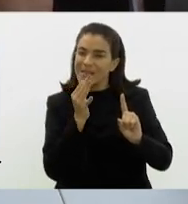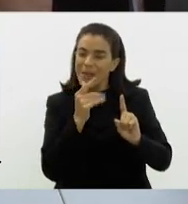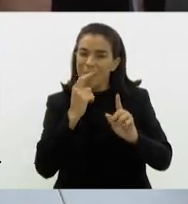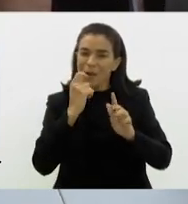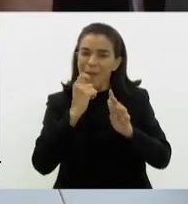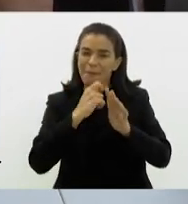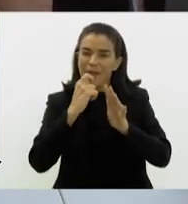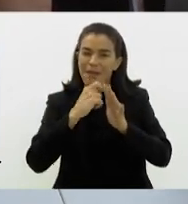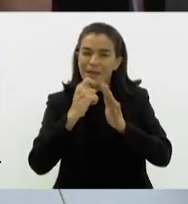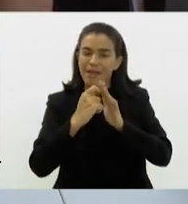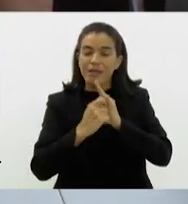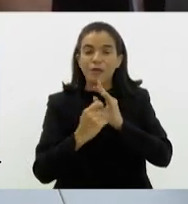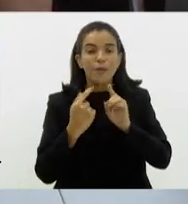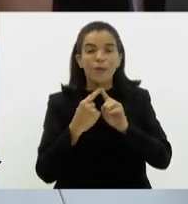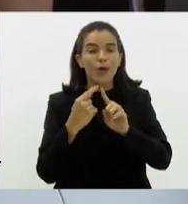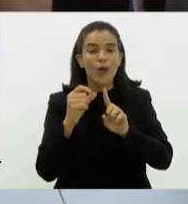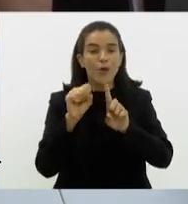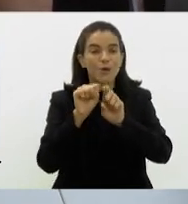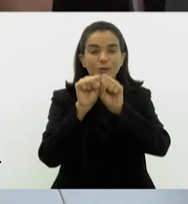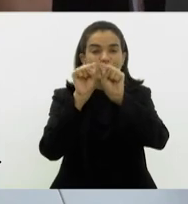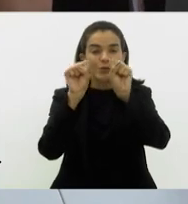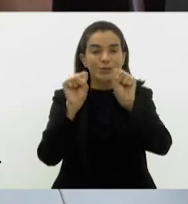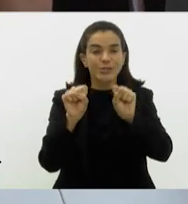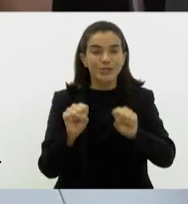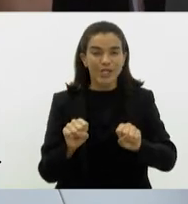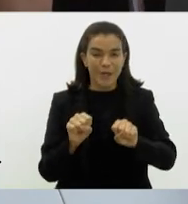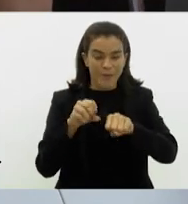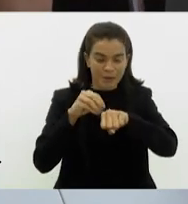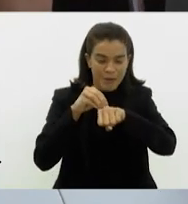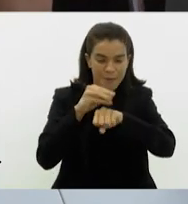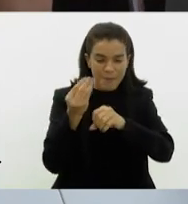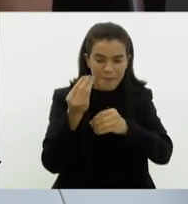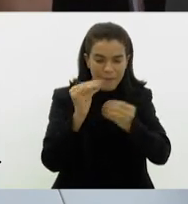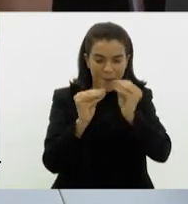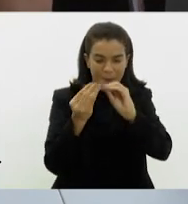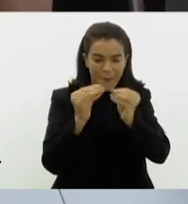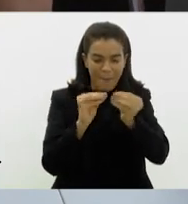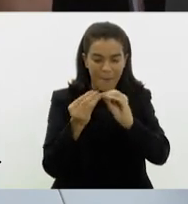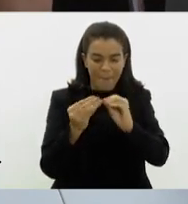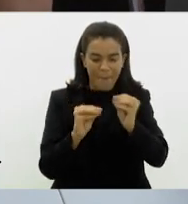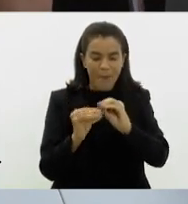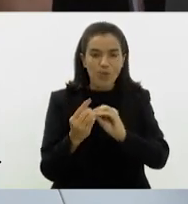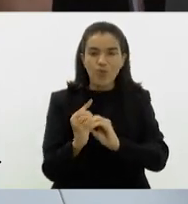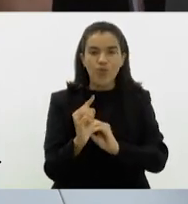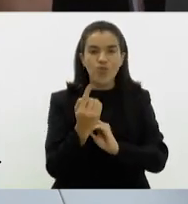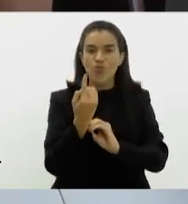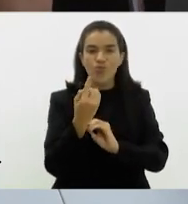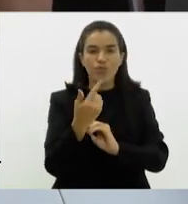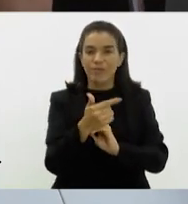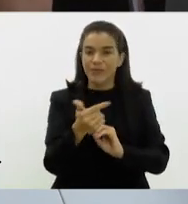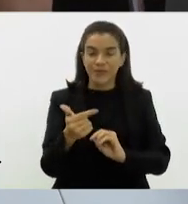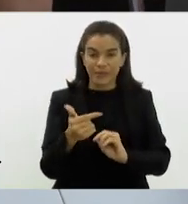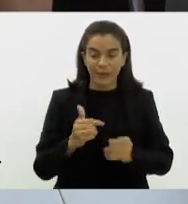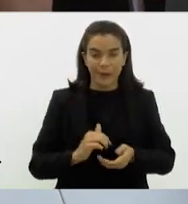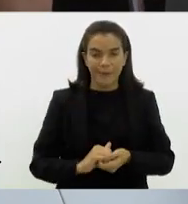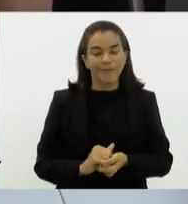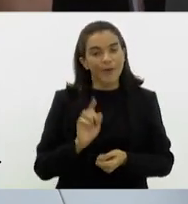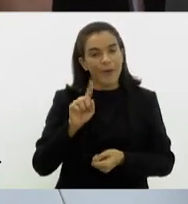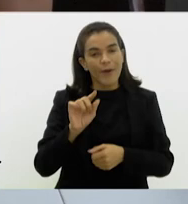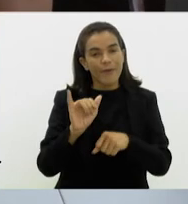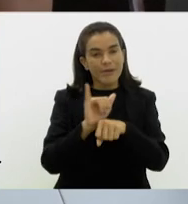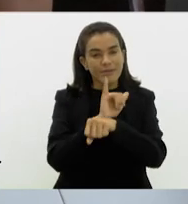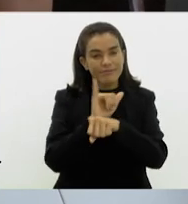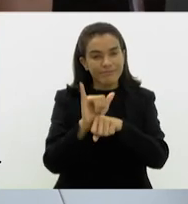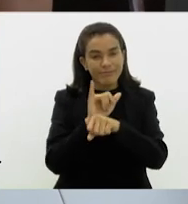porque não está com um sistema único de banco de dados. Então, essa seria também uma forma